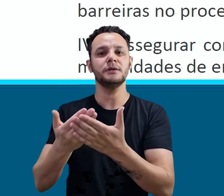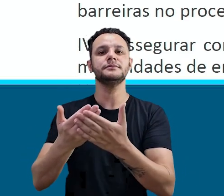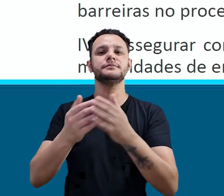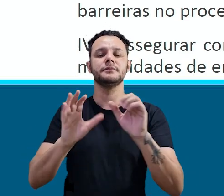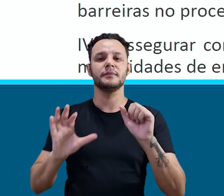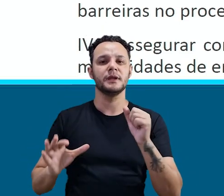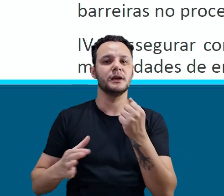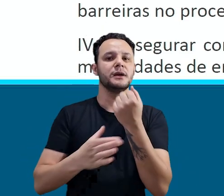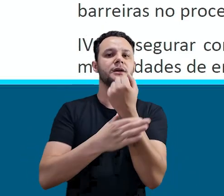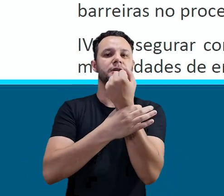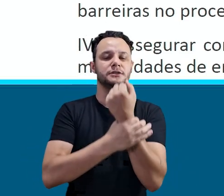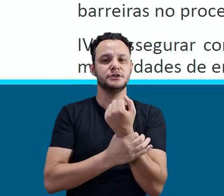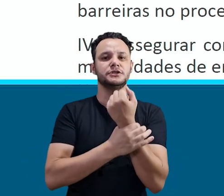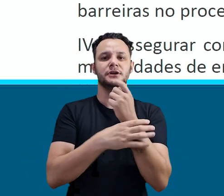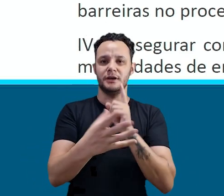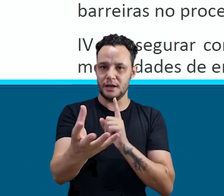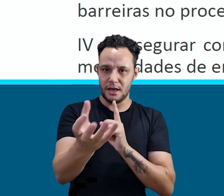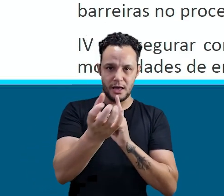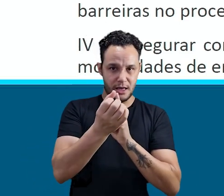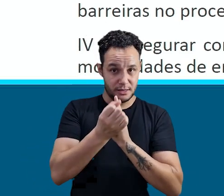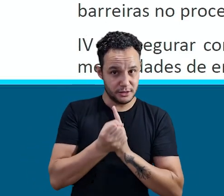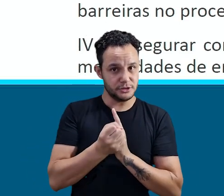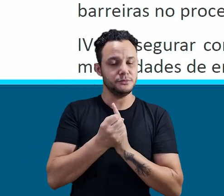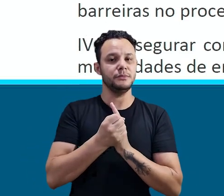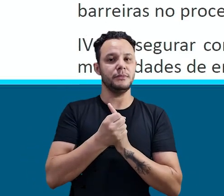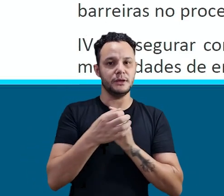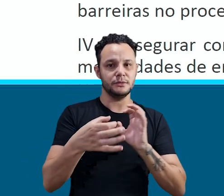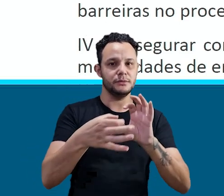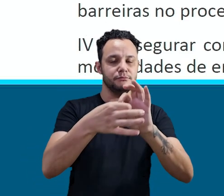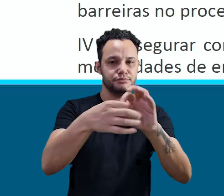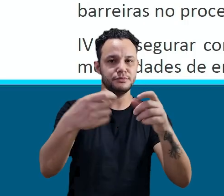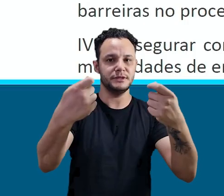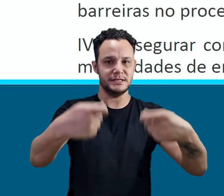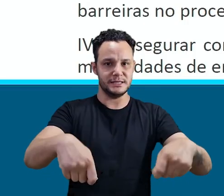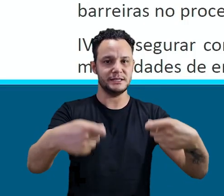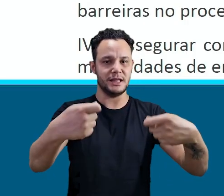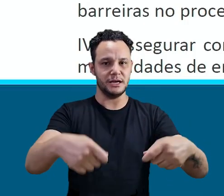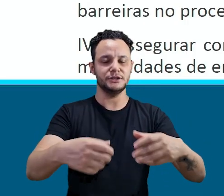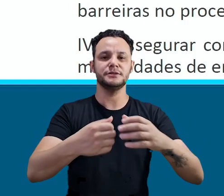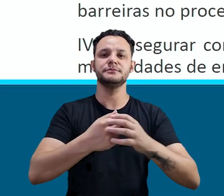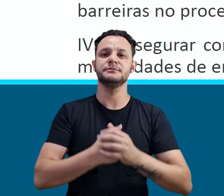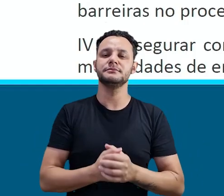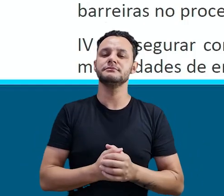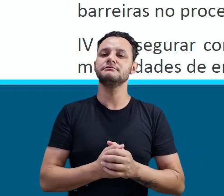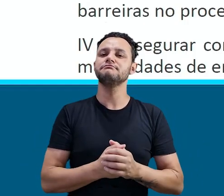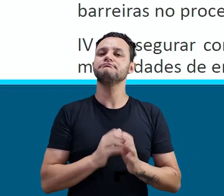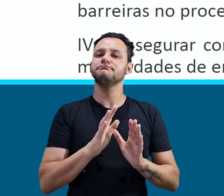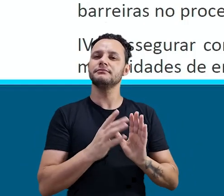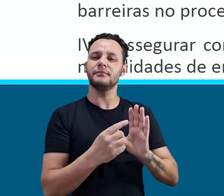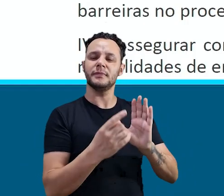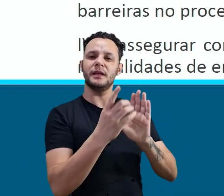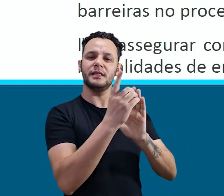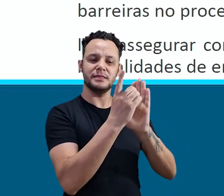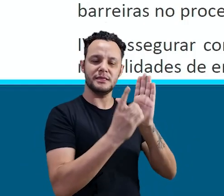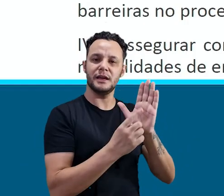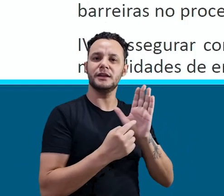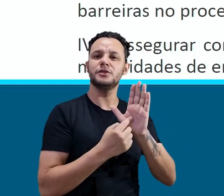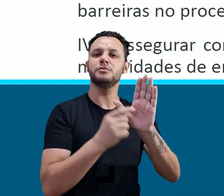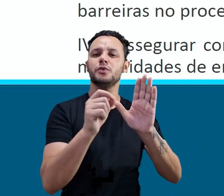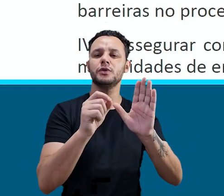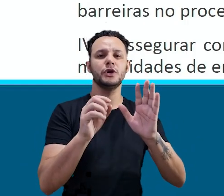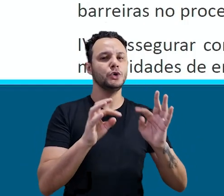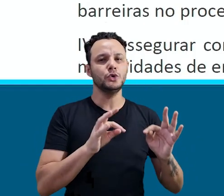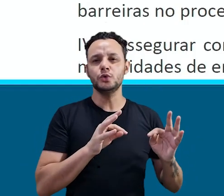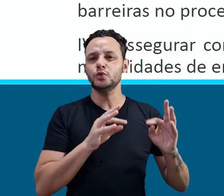regular e garantir serviços de apoio especializado de acordo com as necessidades dos estudantes. É importante que a legislação diz para a gente